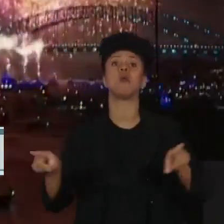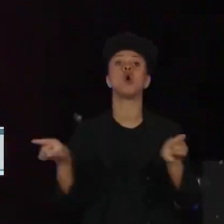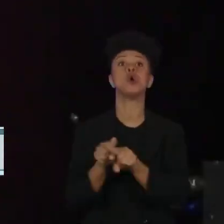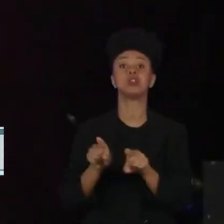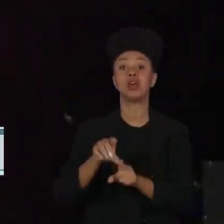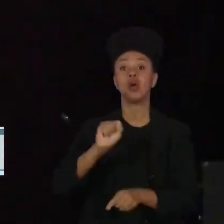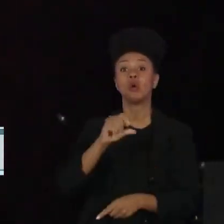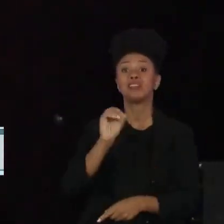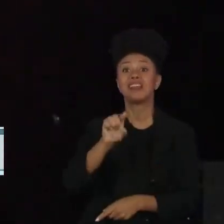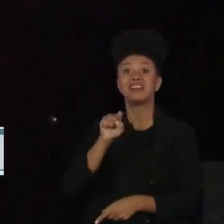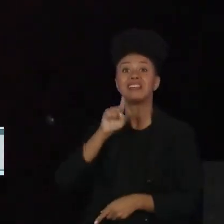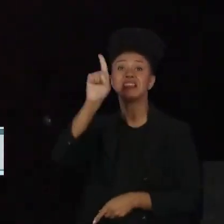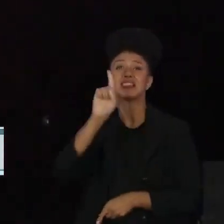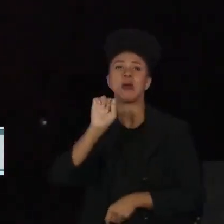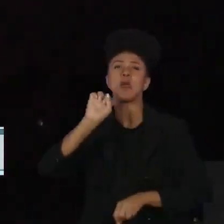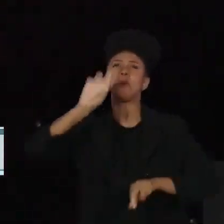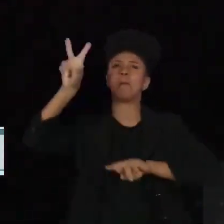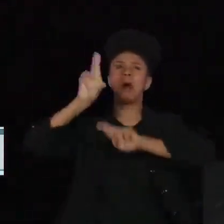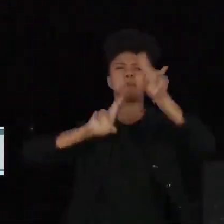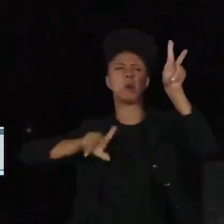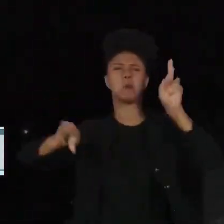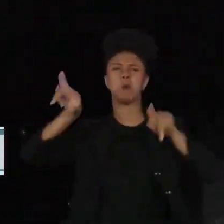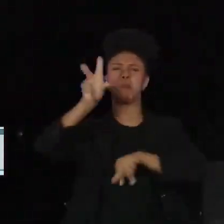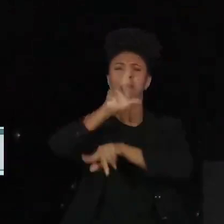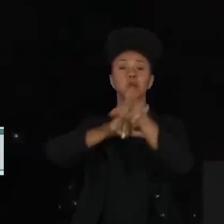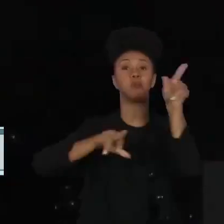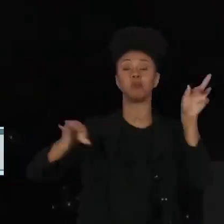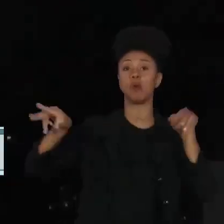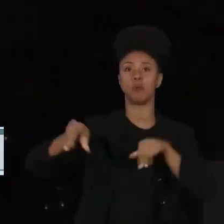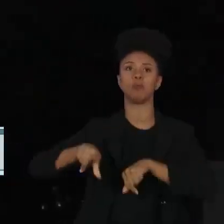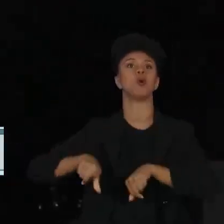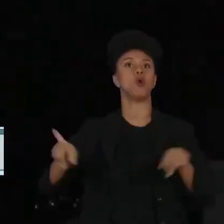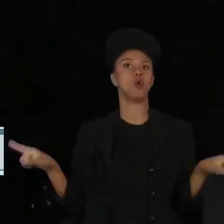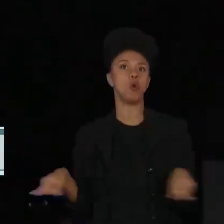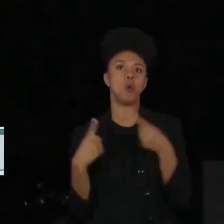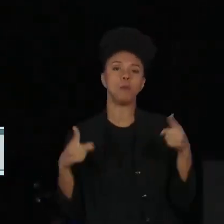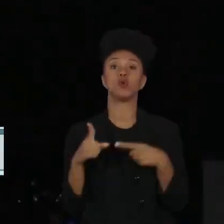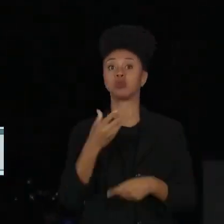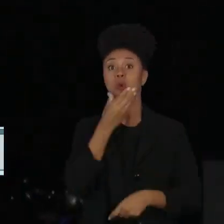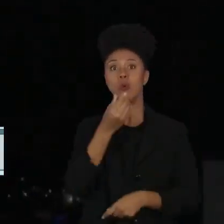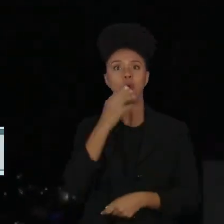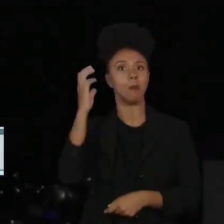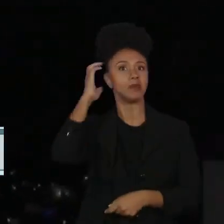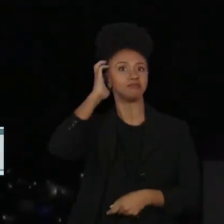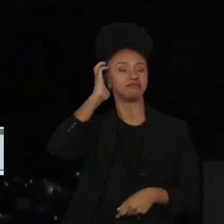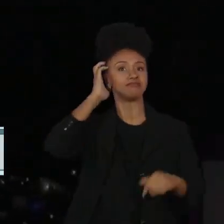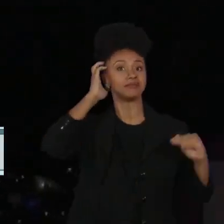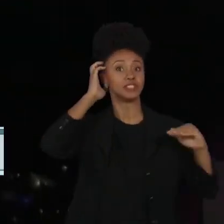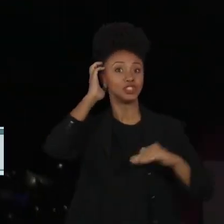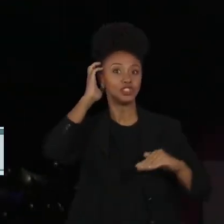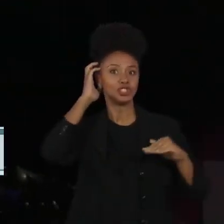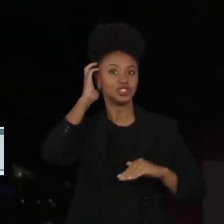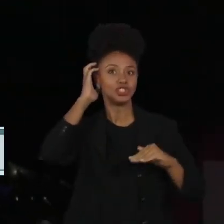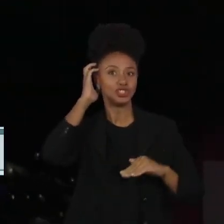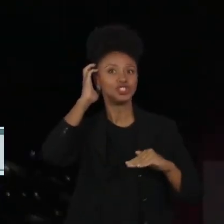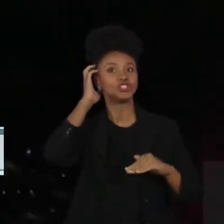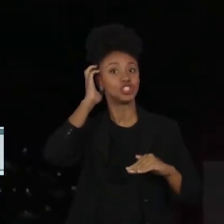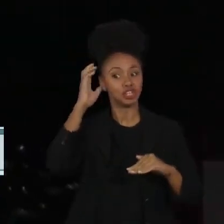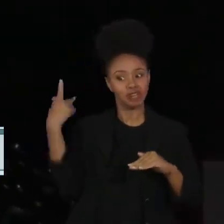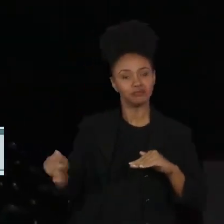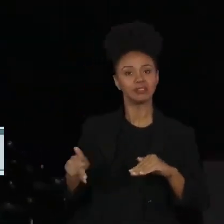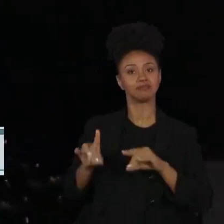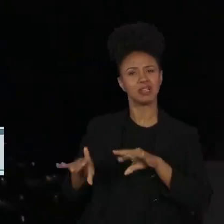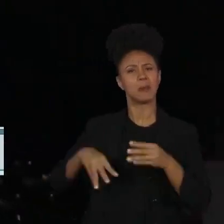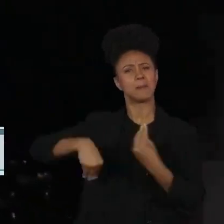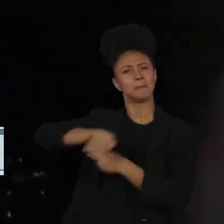efeitos pirotécnicos diferentes. Tudo ao ritmo do DJ australiano Ewen, que misturou